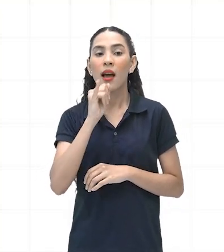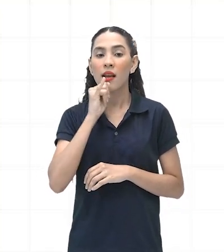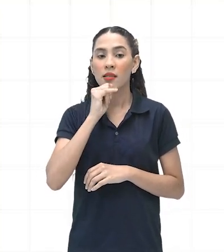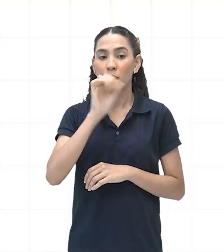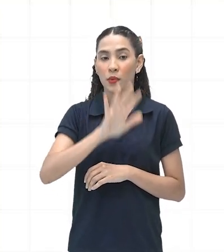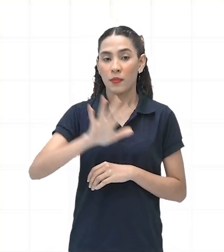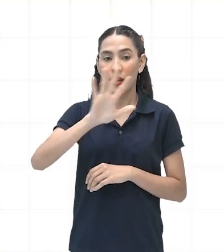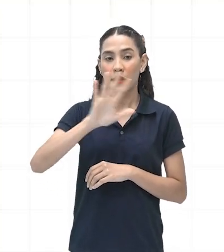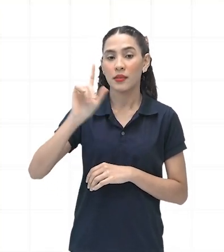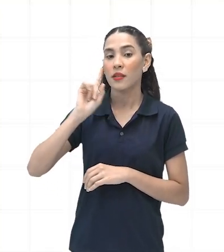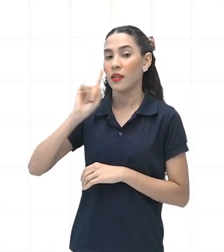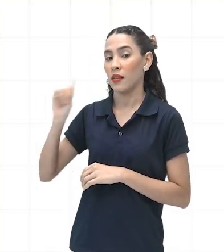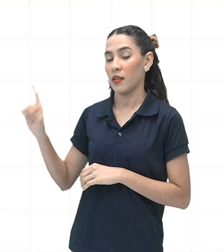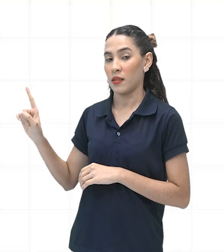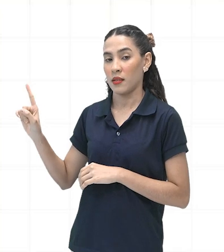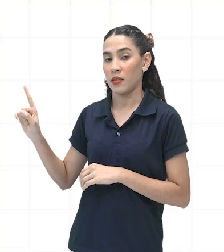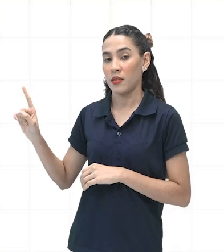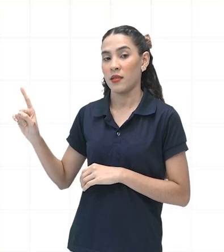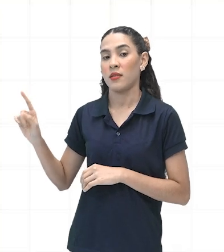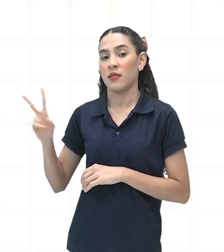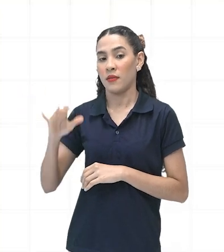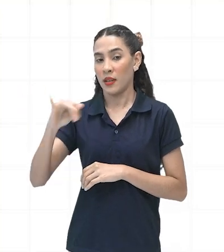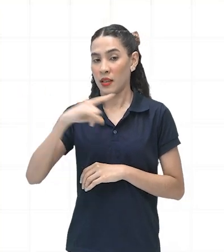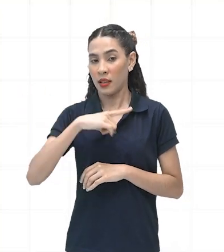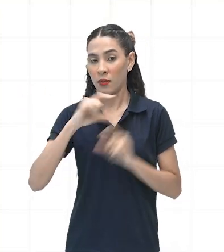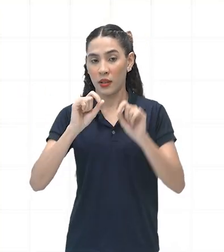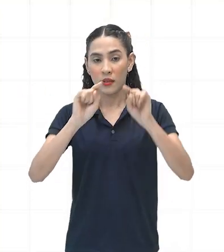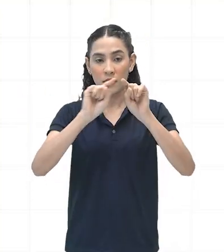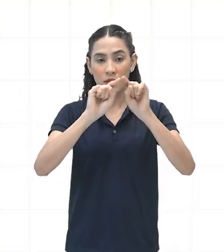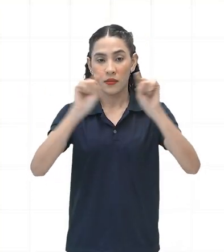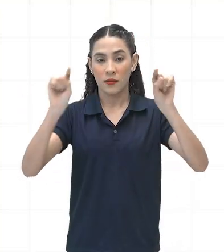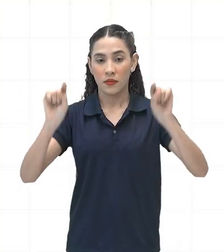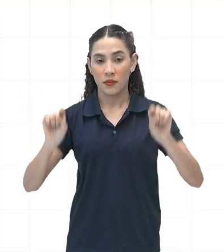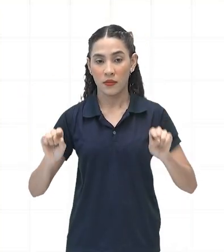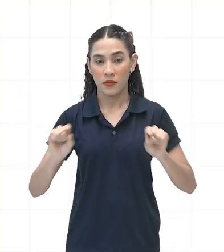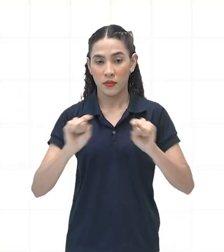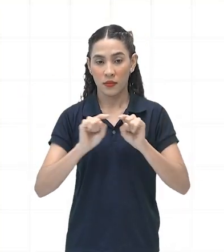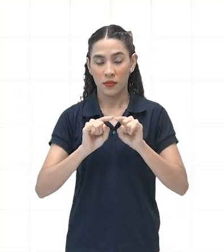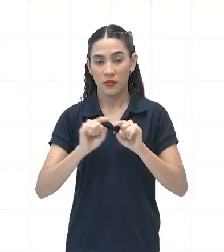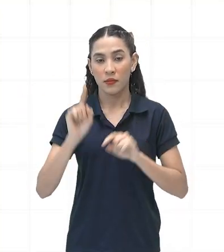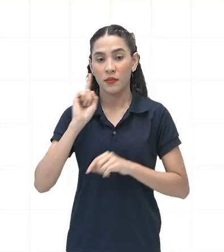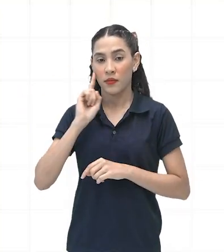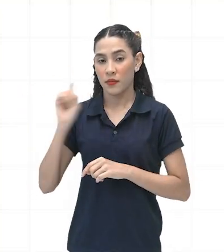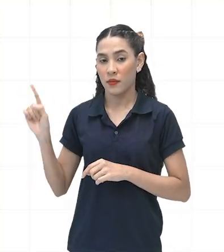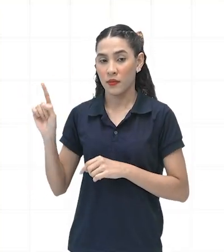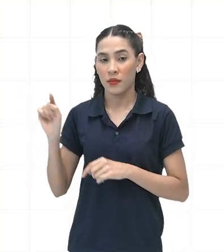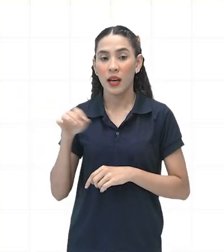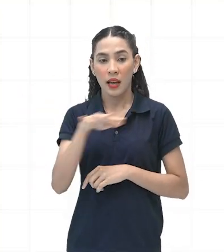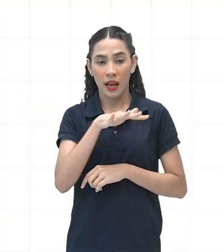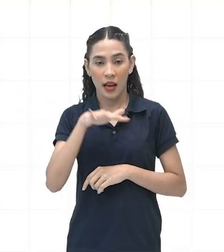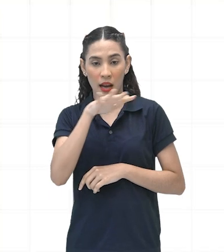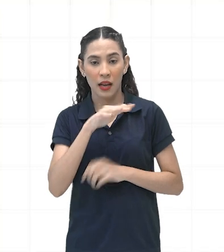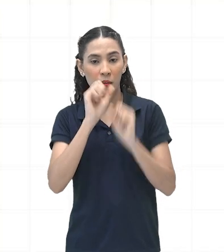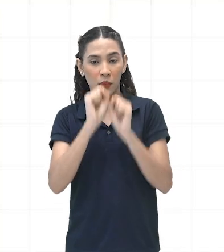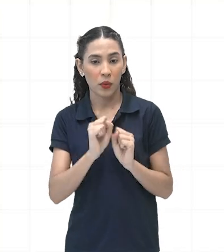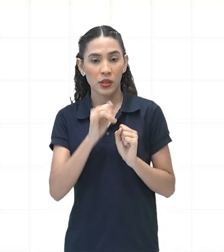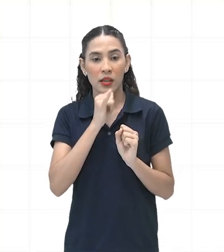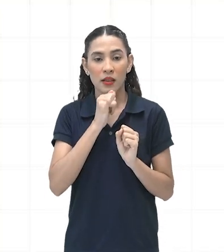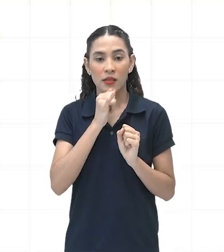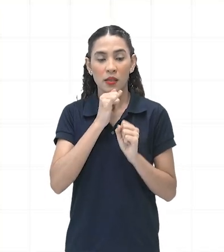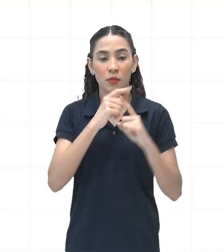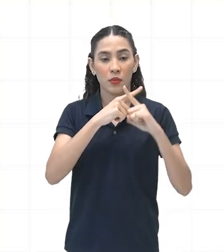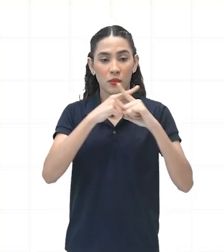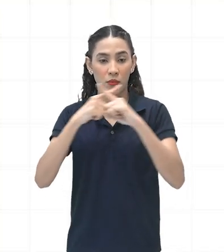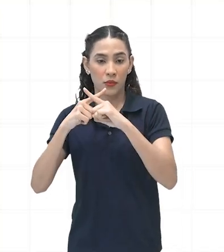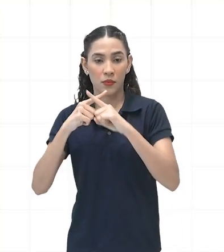ó. Nós vamos ter aqui um quadrado, certo? Um retângulo. A área dessa figura pode ser dada pela